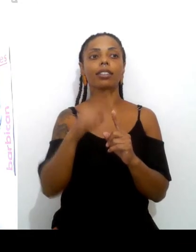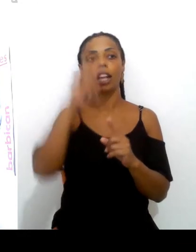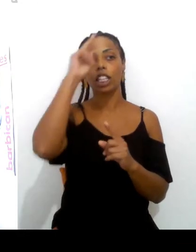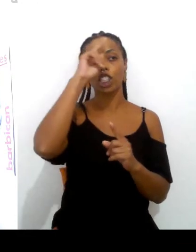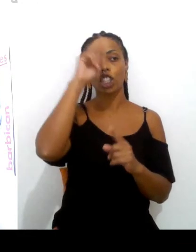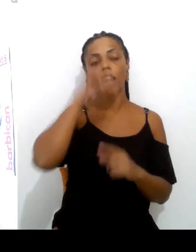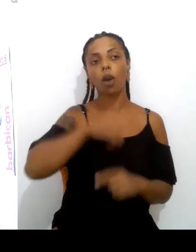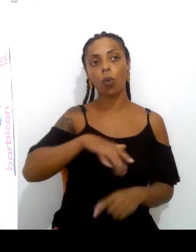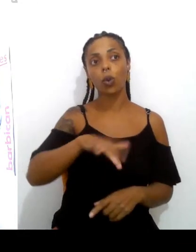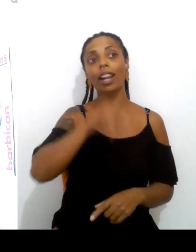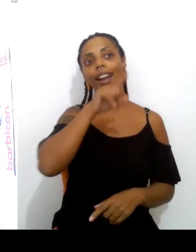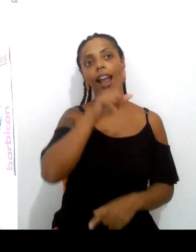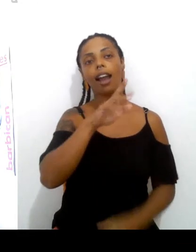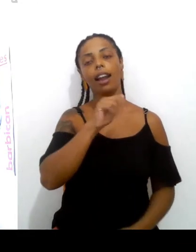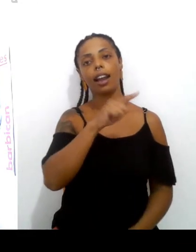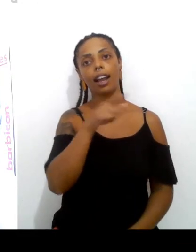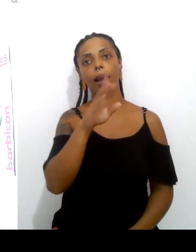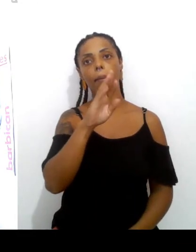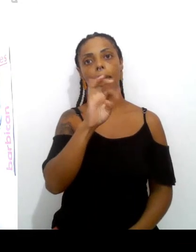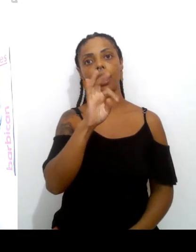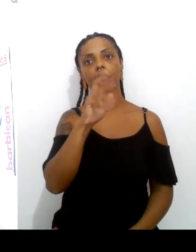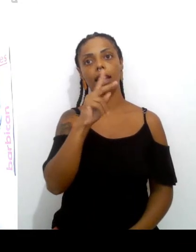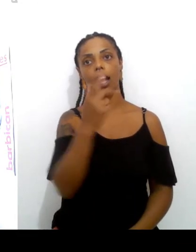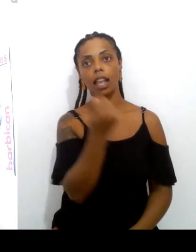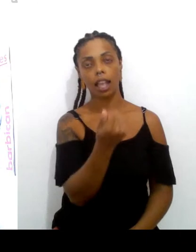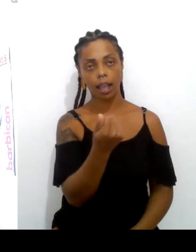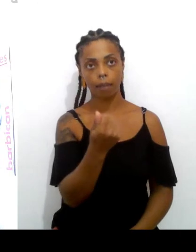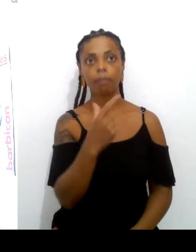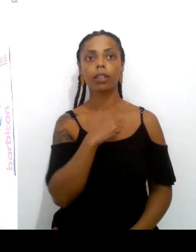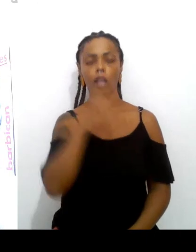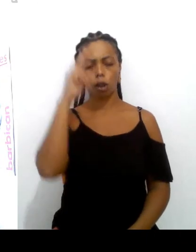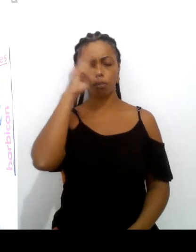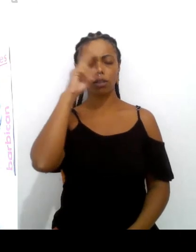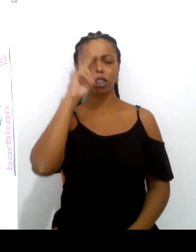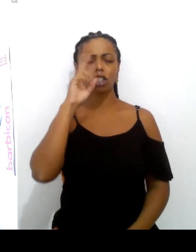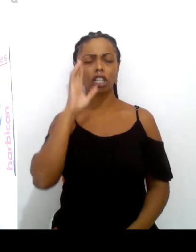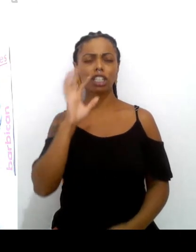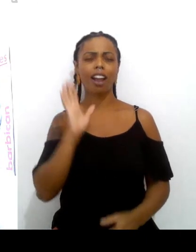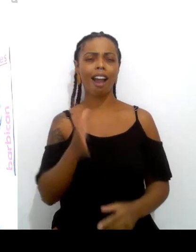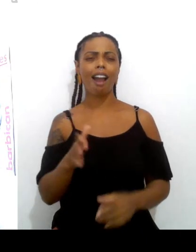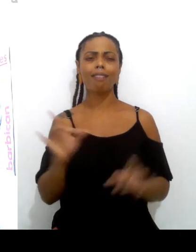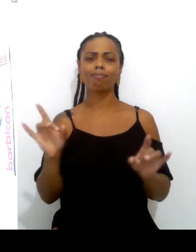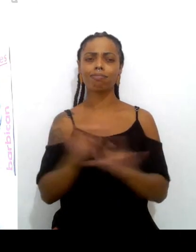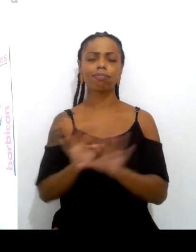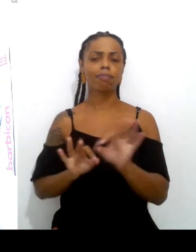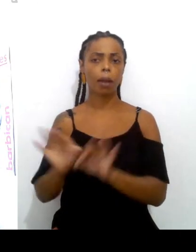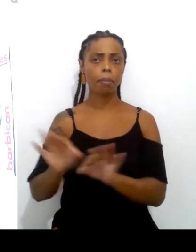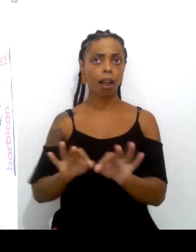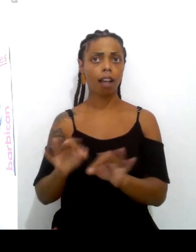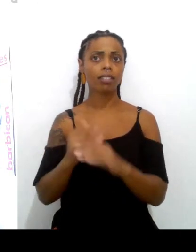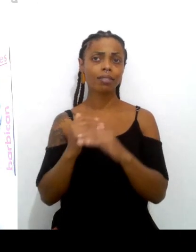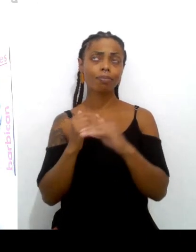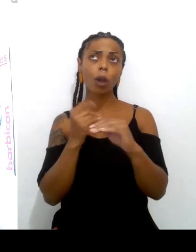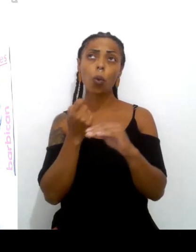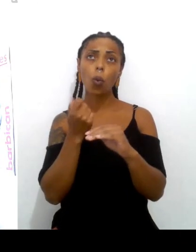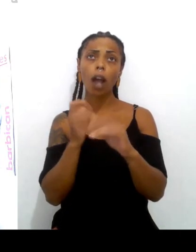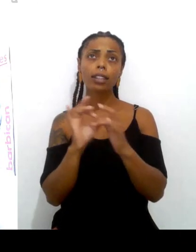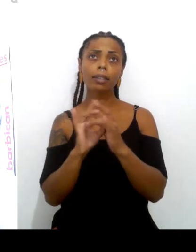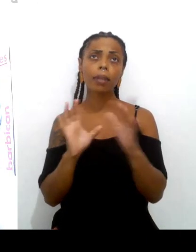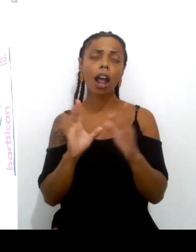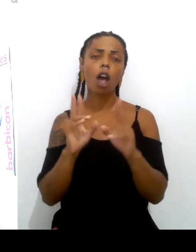estabelecida uma narrativa linear e quase Liberal do ponto de vista da colonização